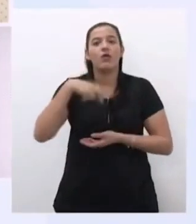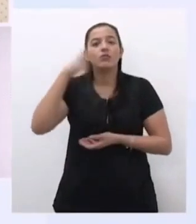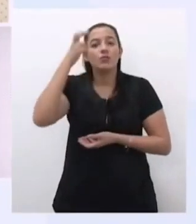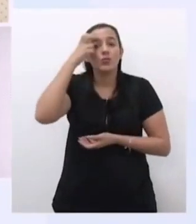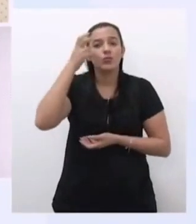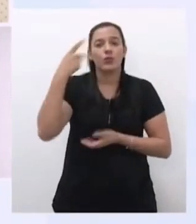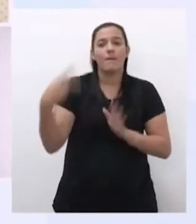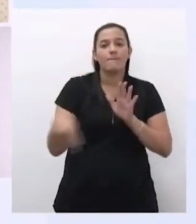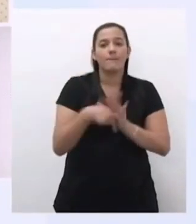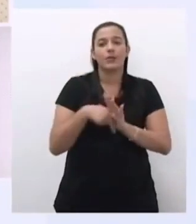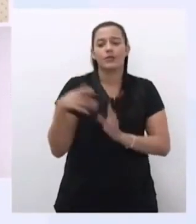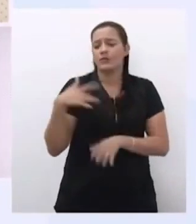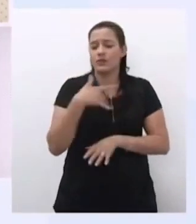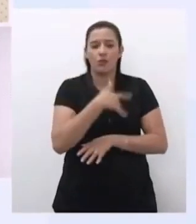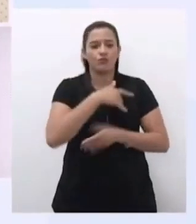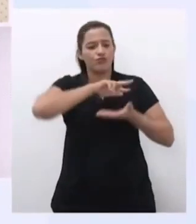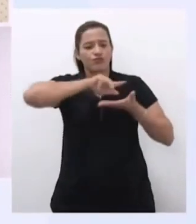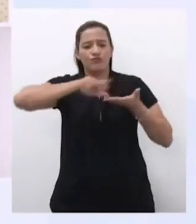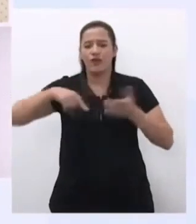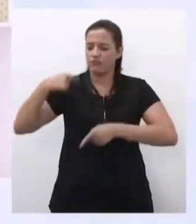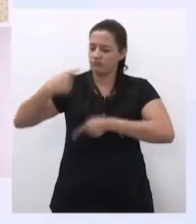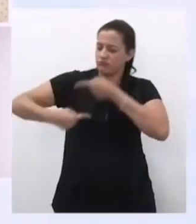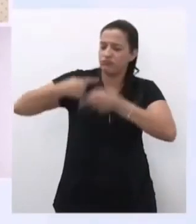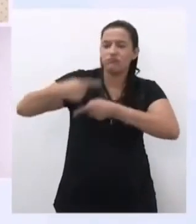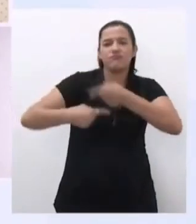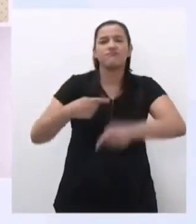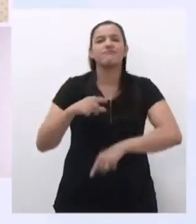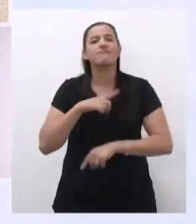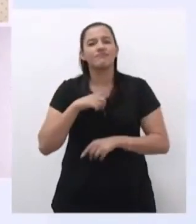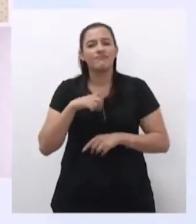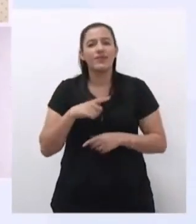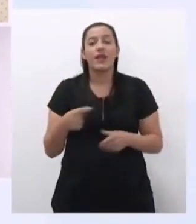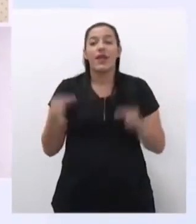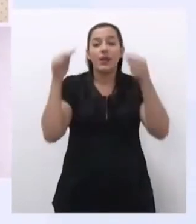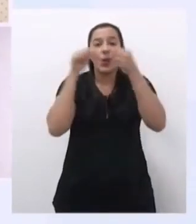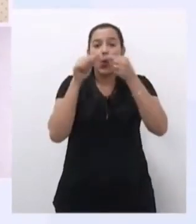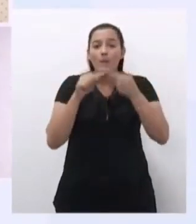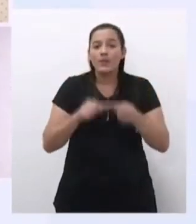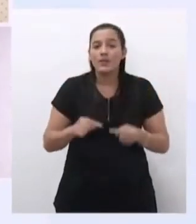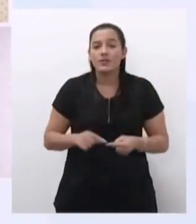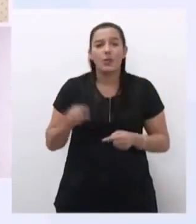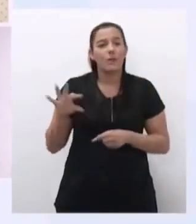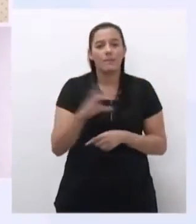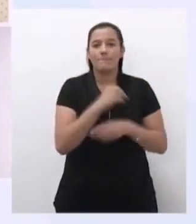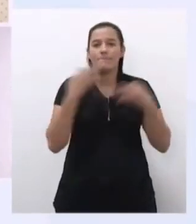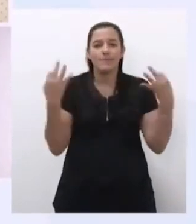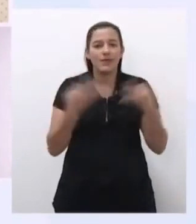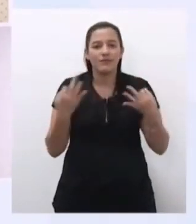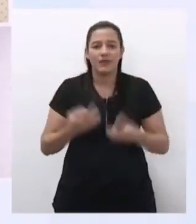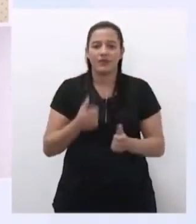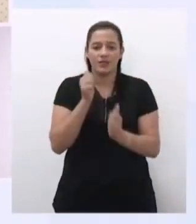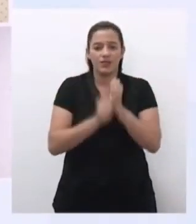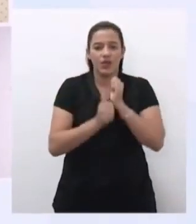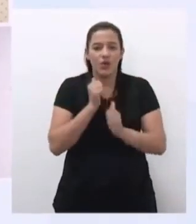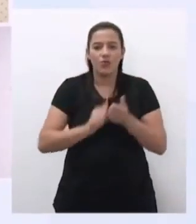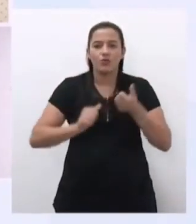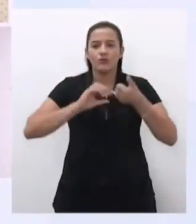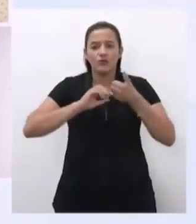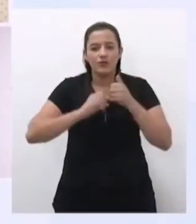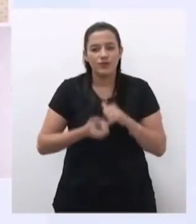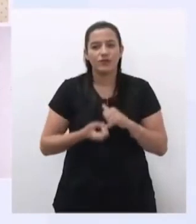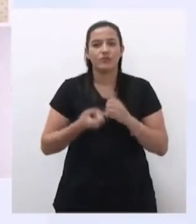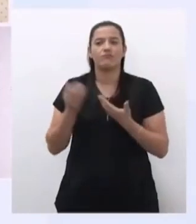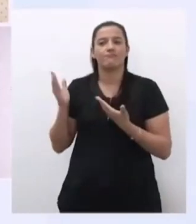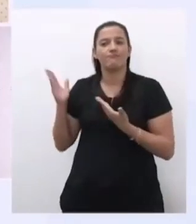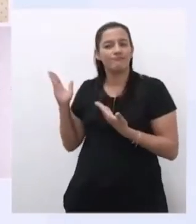que garantiram a saúde de várias gerações. A nossa perfeita combinação de aminoácidos, nosso feijão com arroz. Gente, ele é um